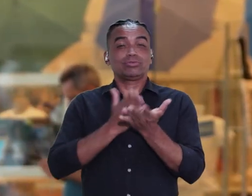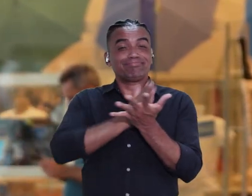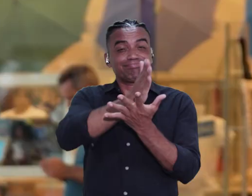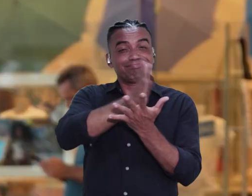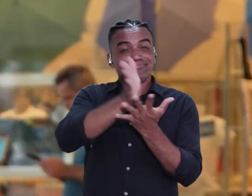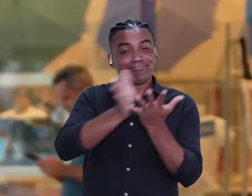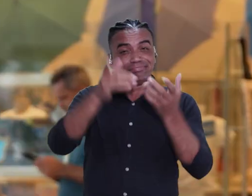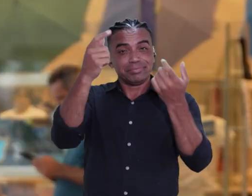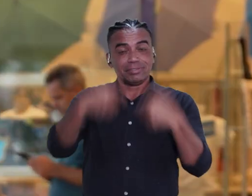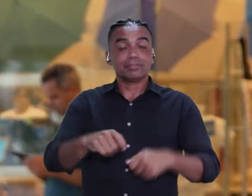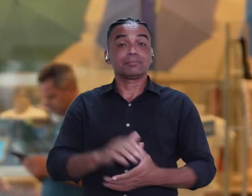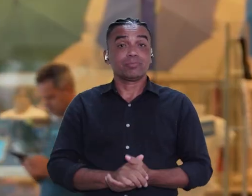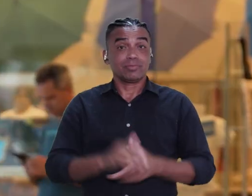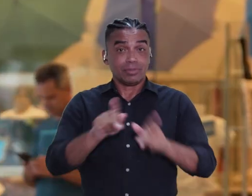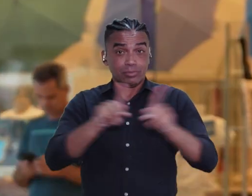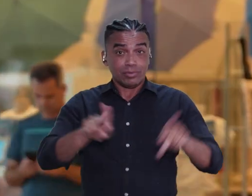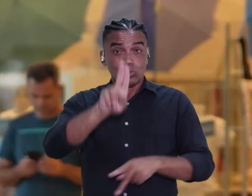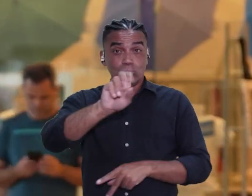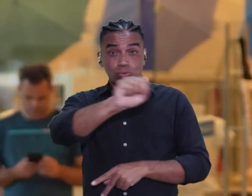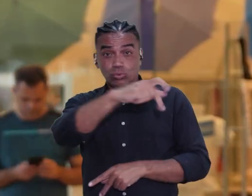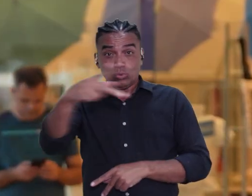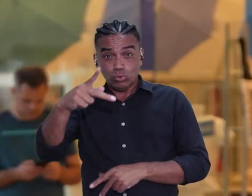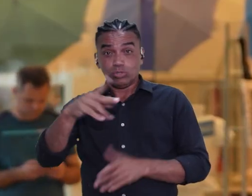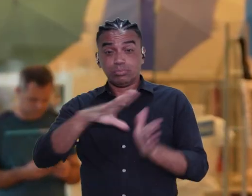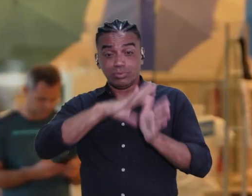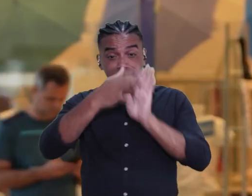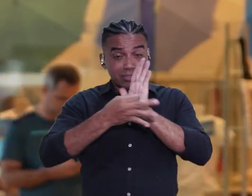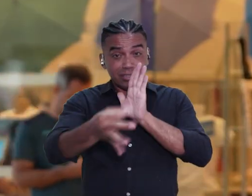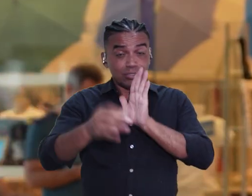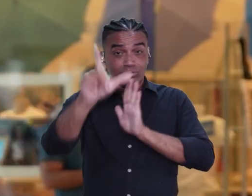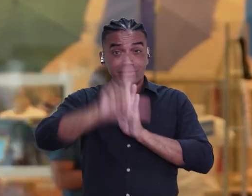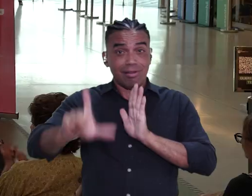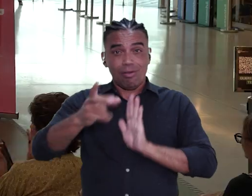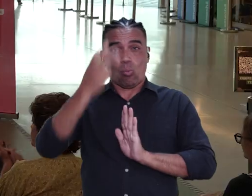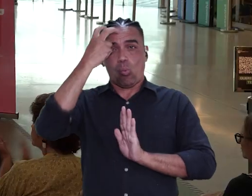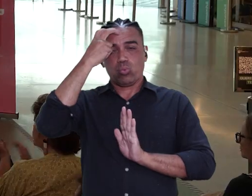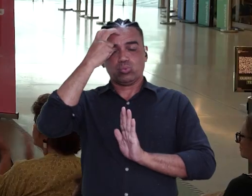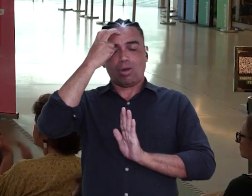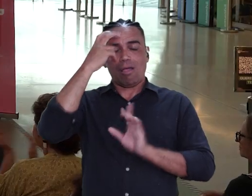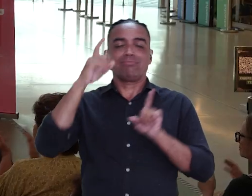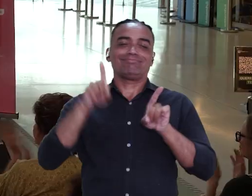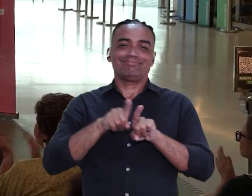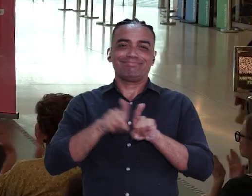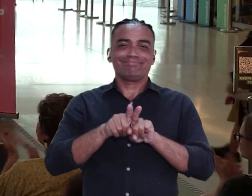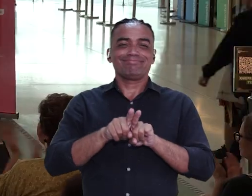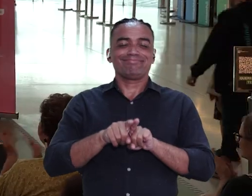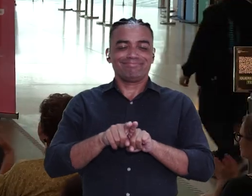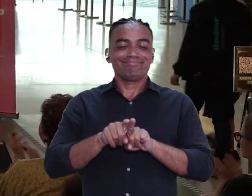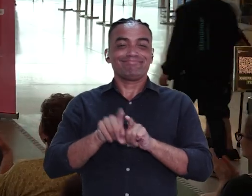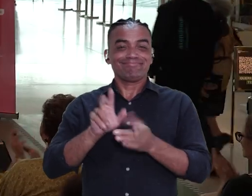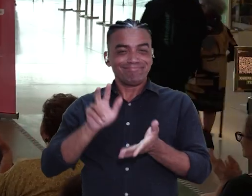é professor da USP, crítico literário e cultural. Zé Miguel.